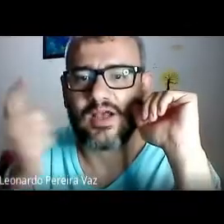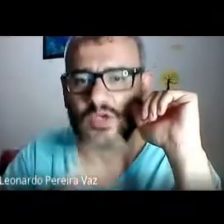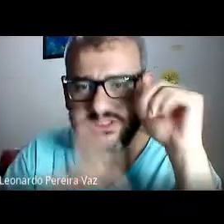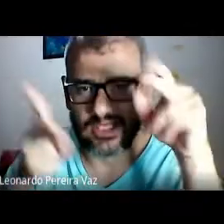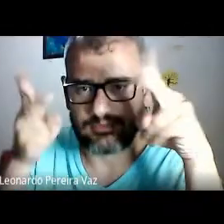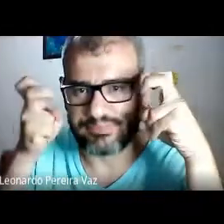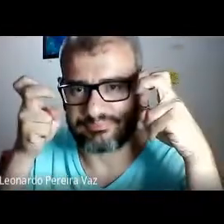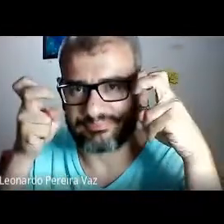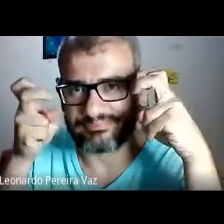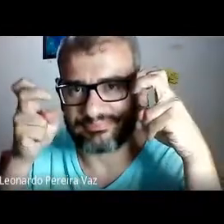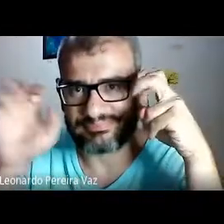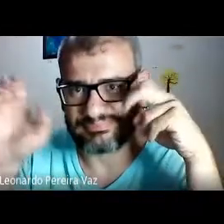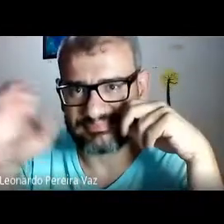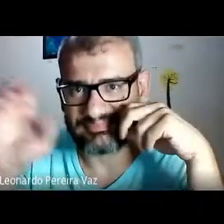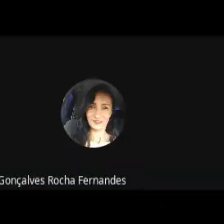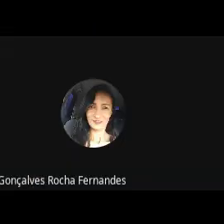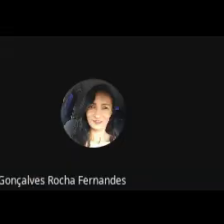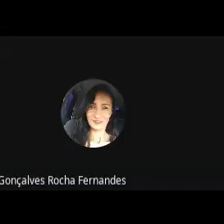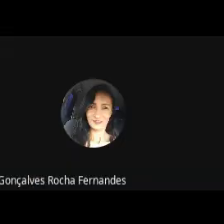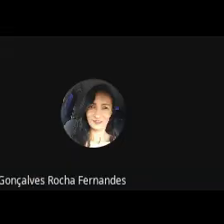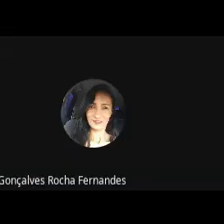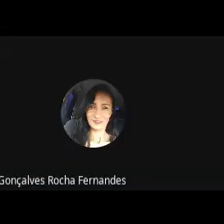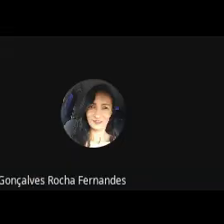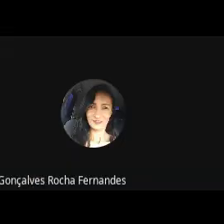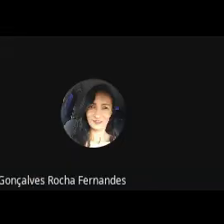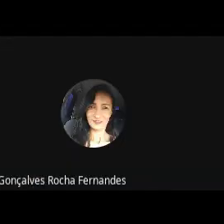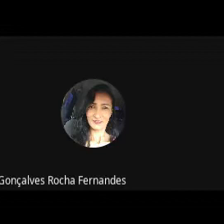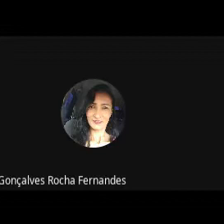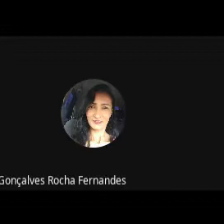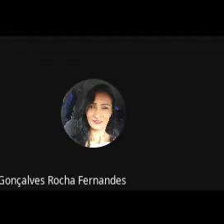Tuana, que certo. Essa setinha.